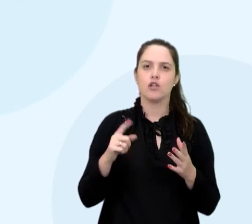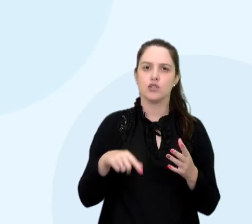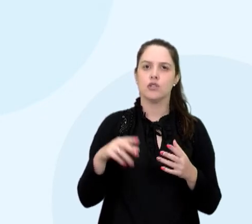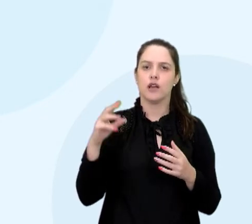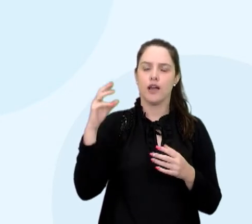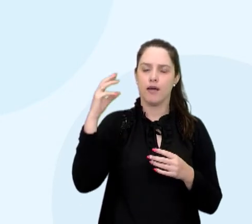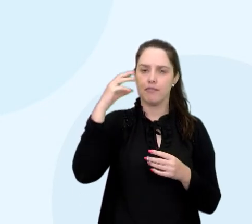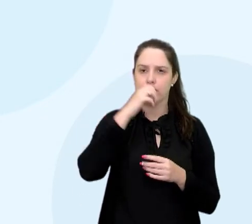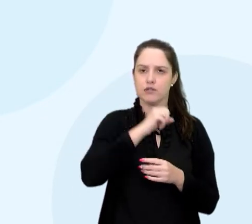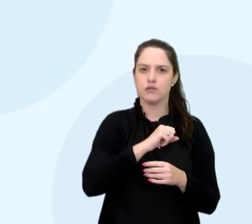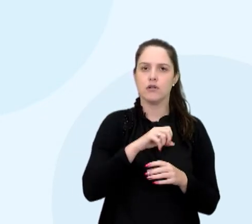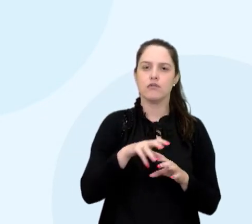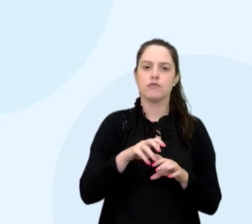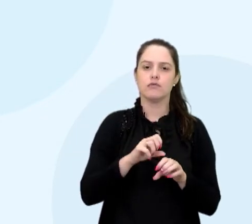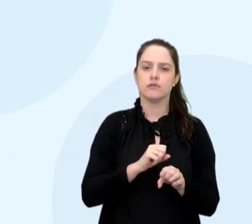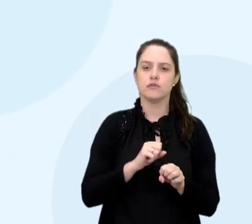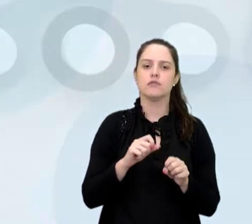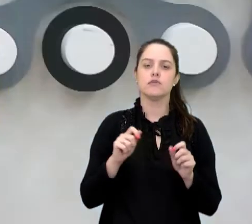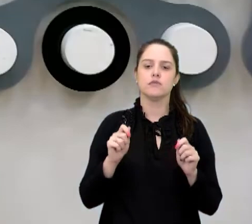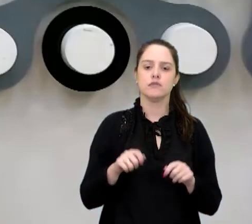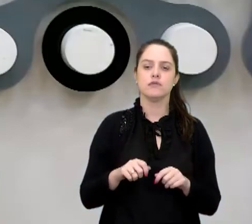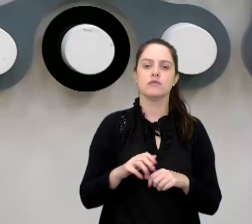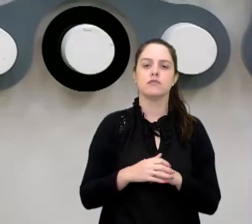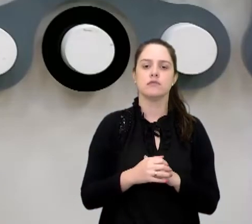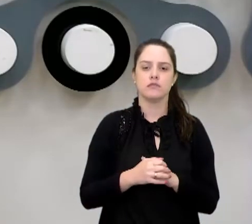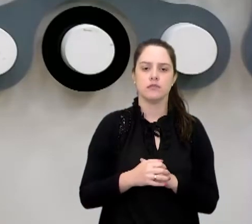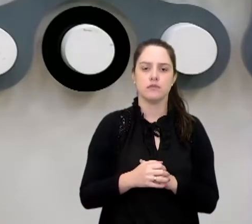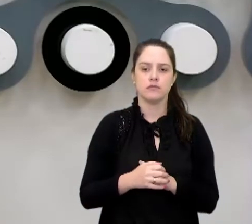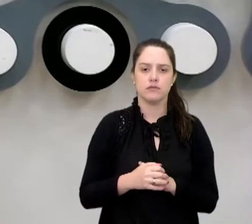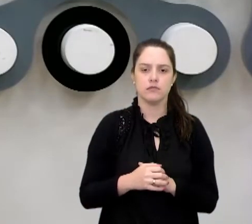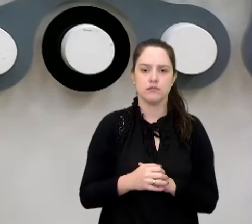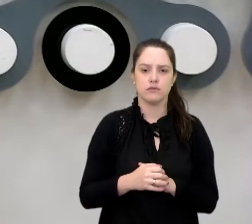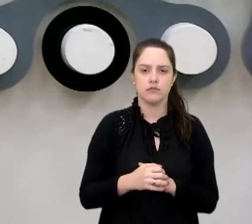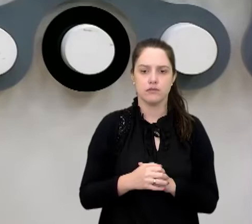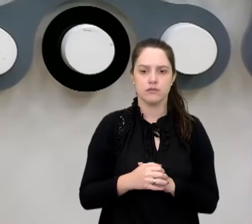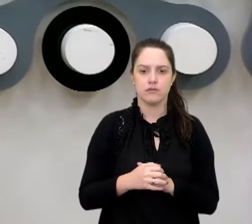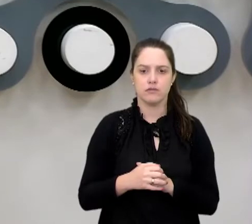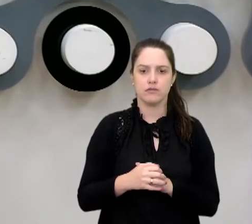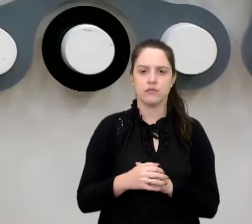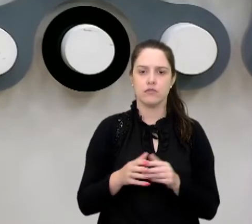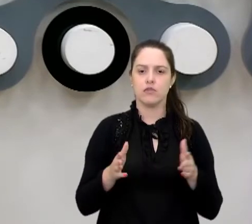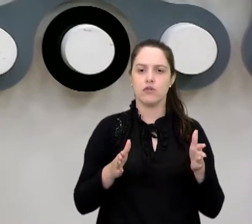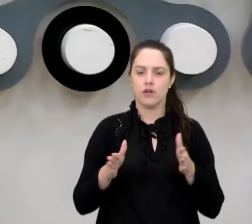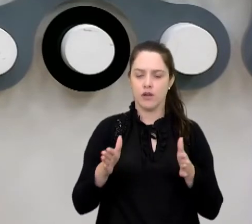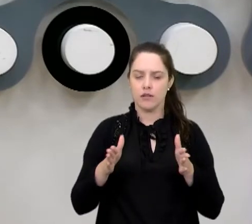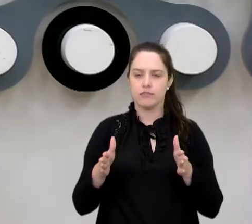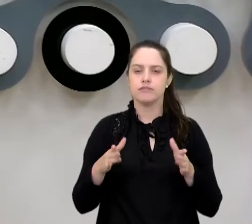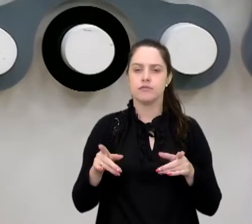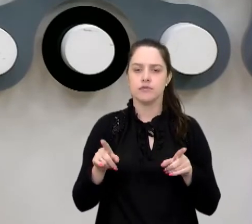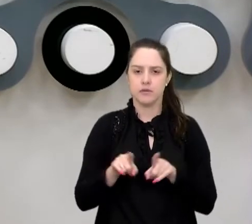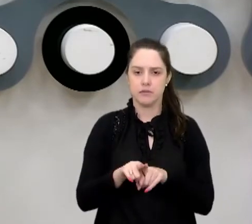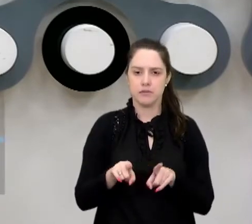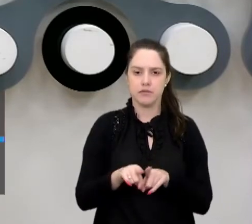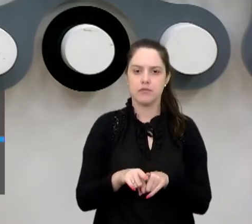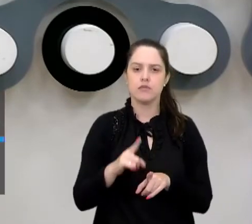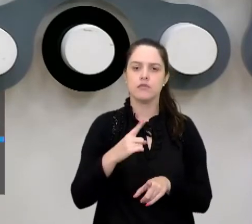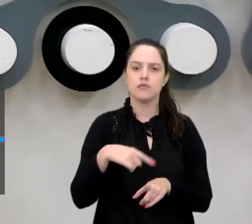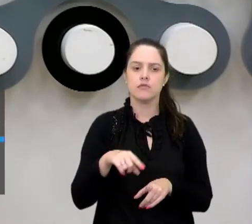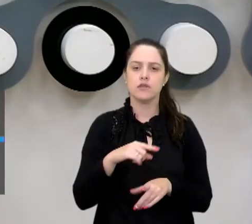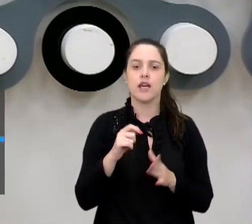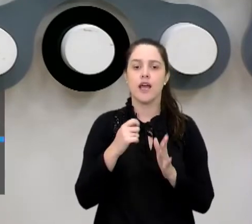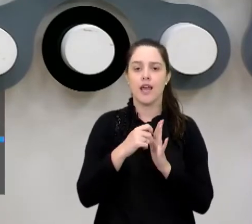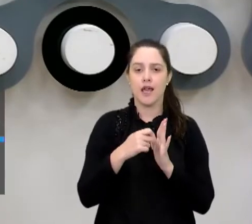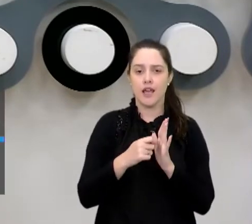aí na formação geral básica sobre o meme, que é um gênero do campo virtual, né, do campo da internet. E a gente está